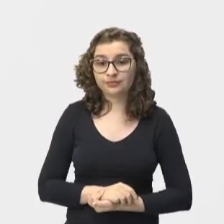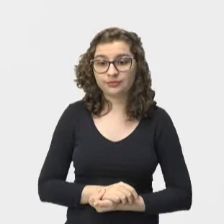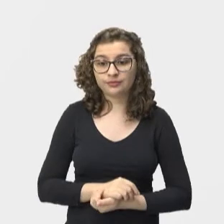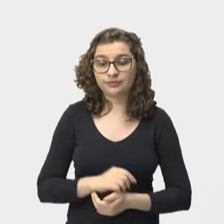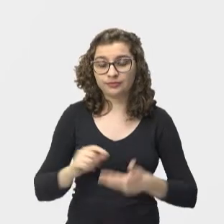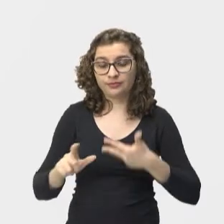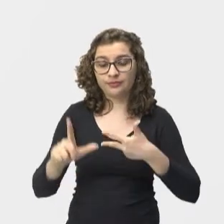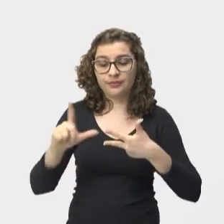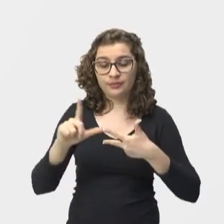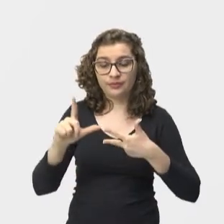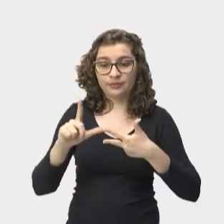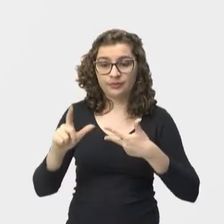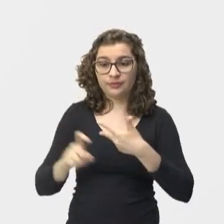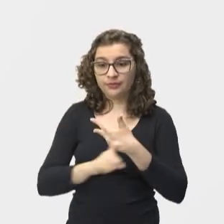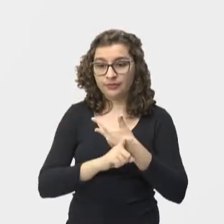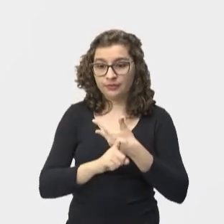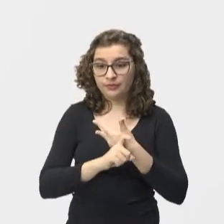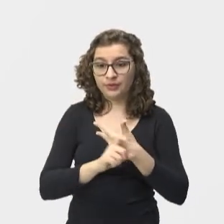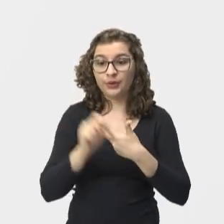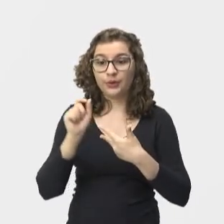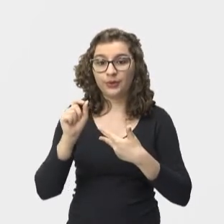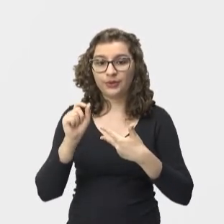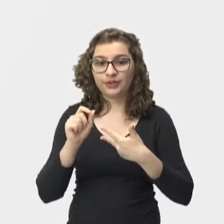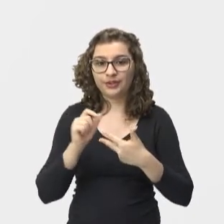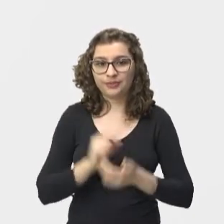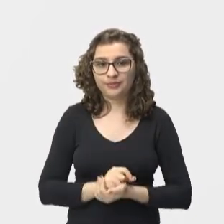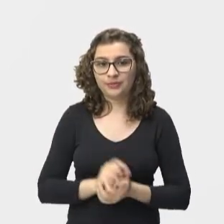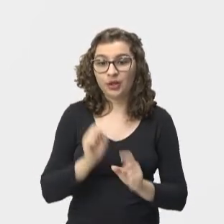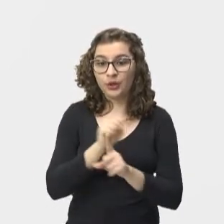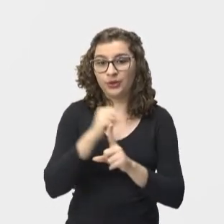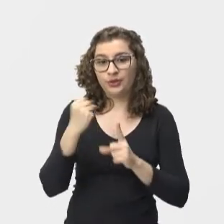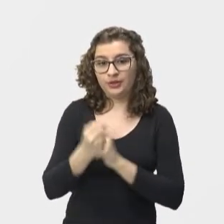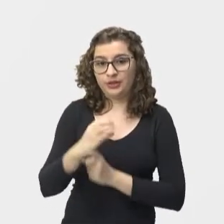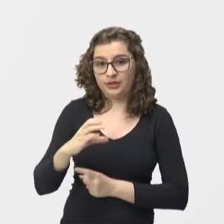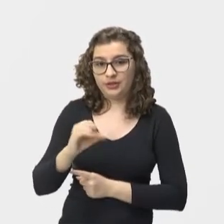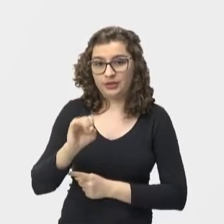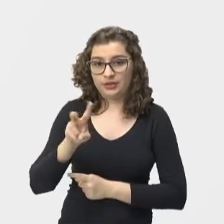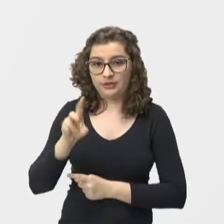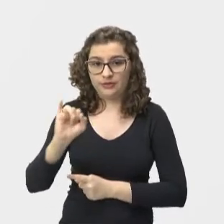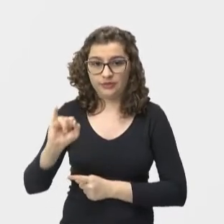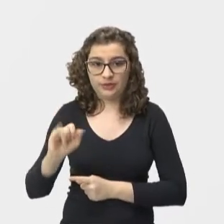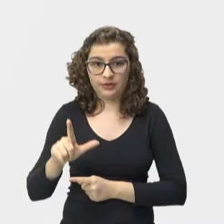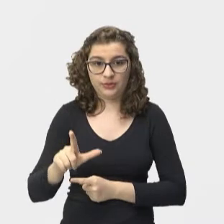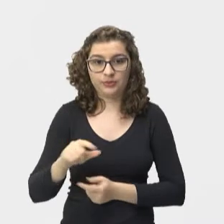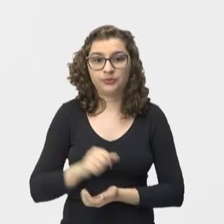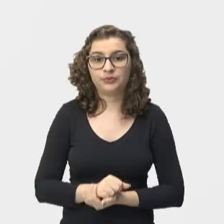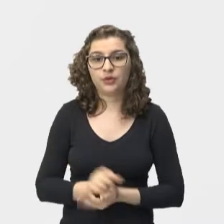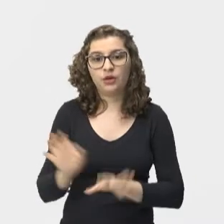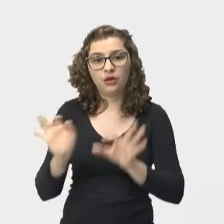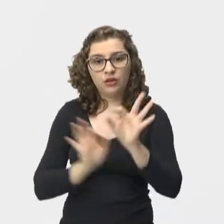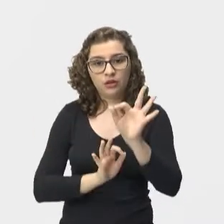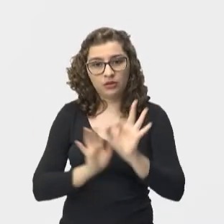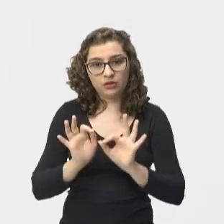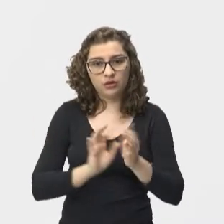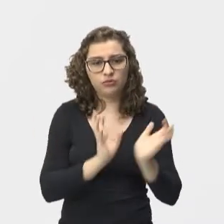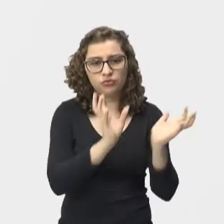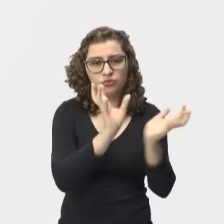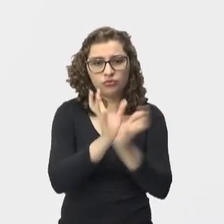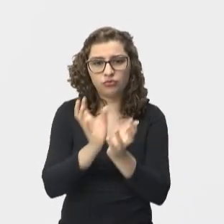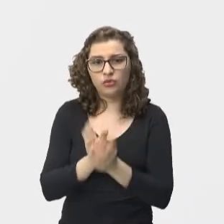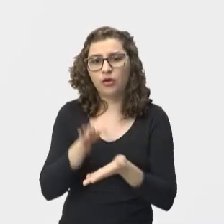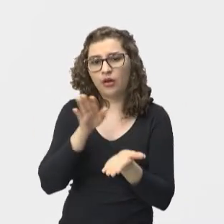Poder Legislativo e do Poder Executivo, a sociedade civil organizada. Vejam lá. E seus vários grupos,